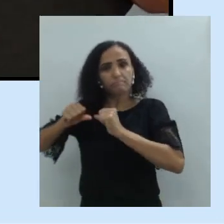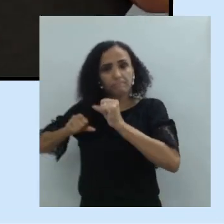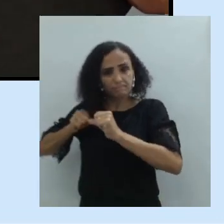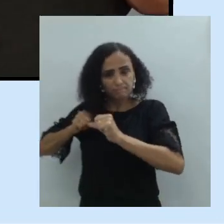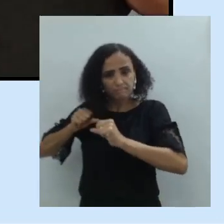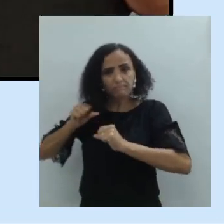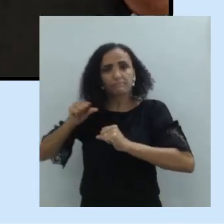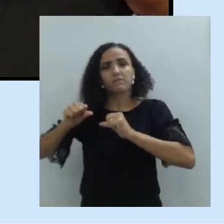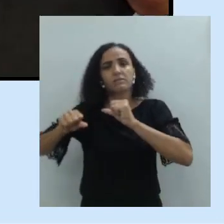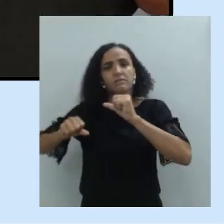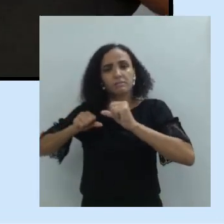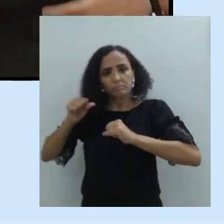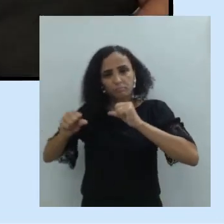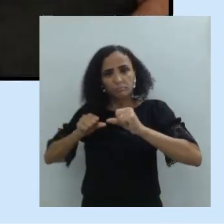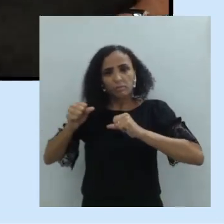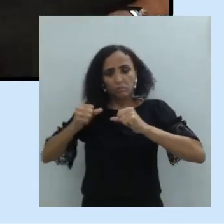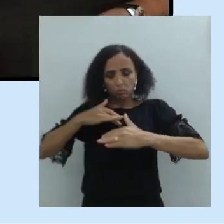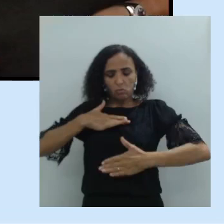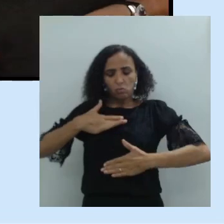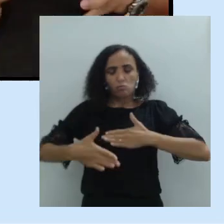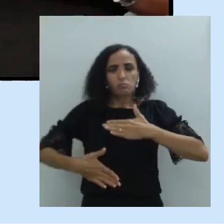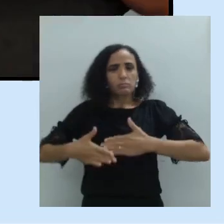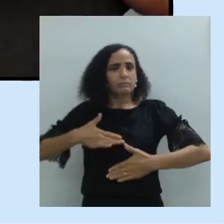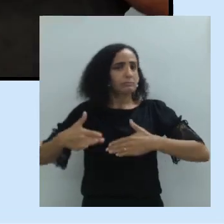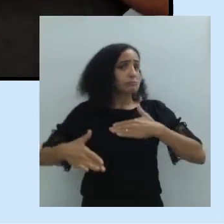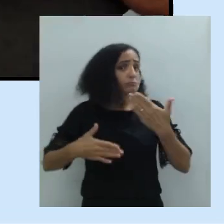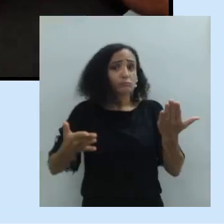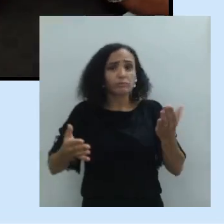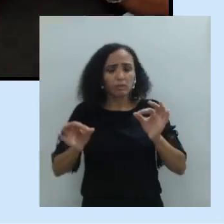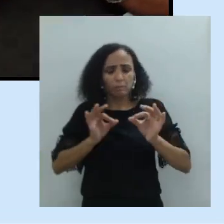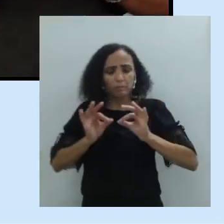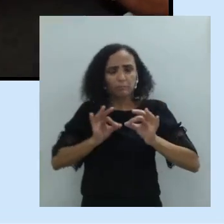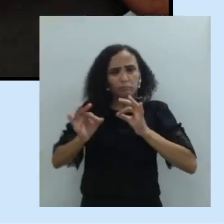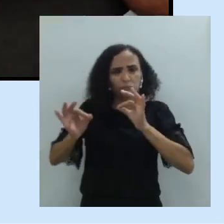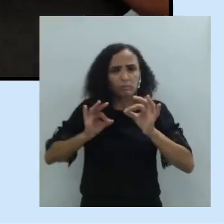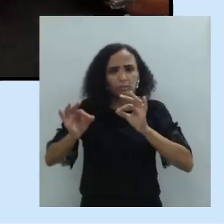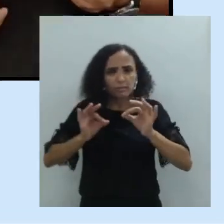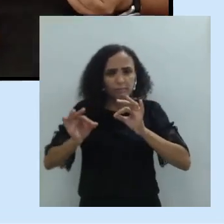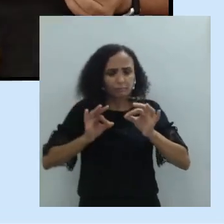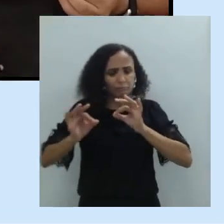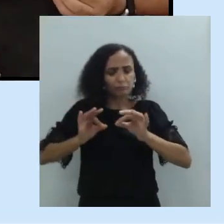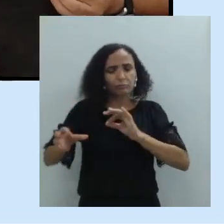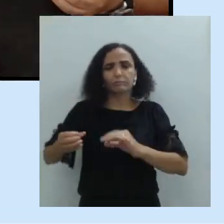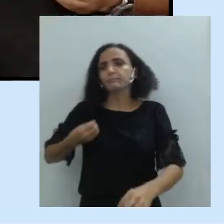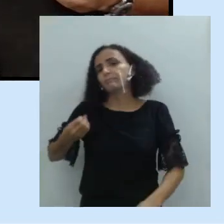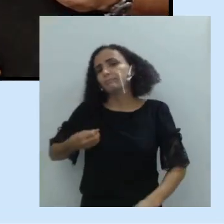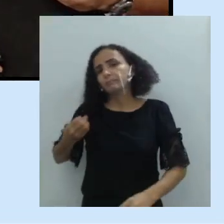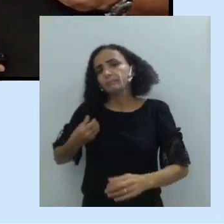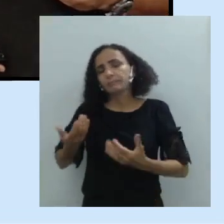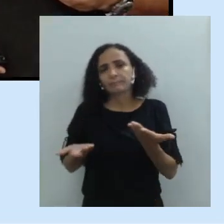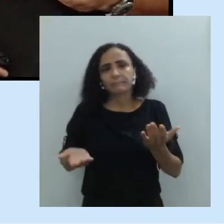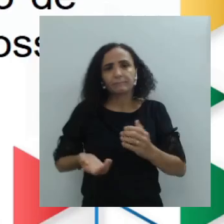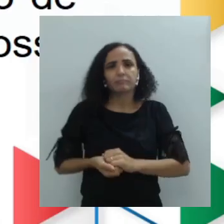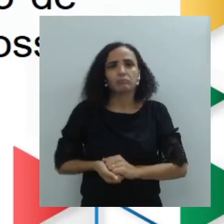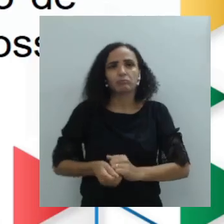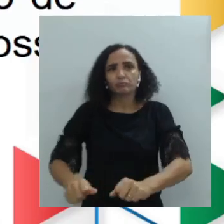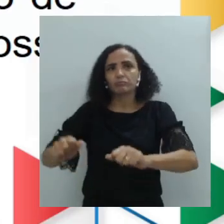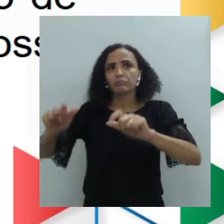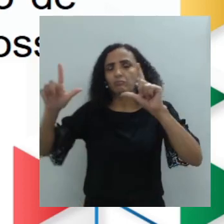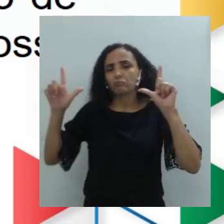transformando e emitindo sangue para todo o organismo. É o nosso motorzinho, tá certo? O motor da nossa vida. Mas na